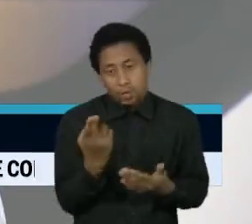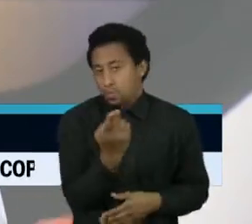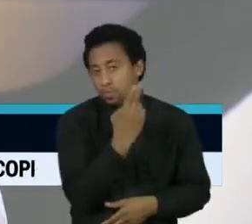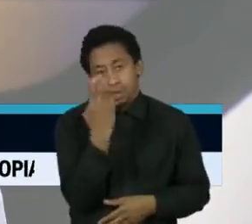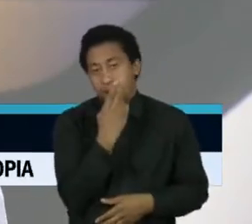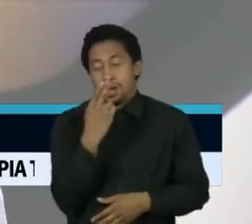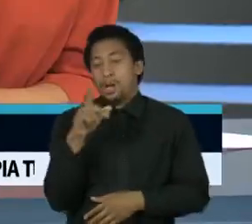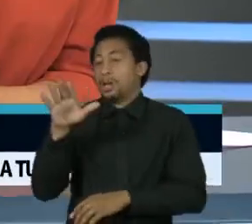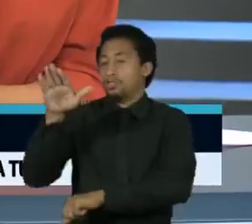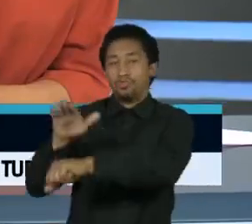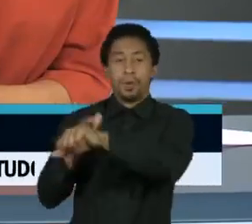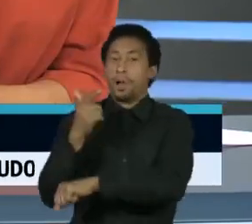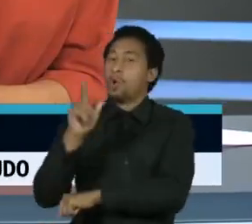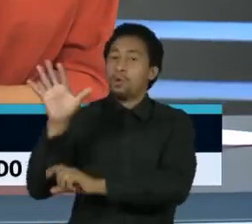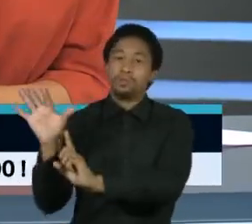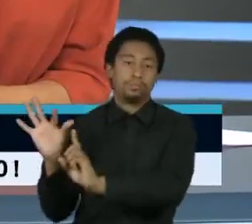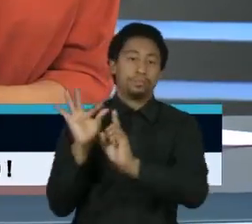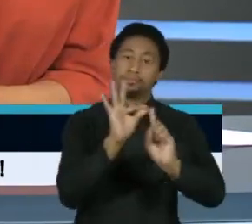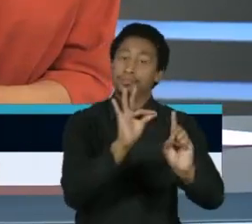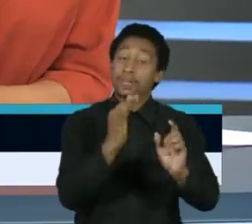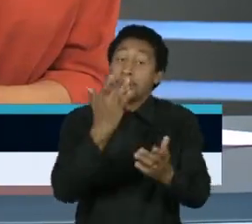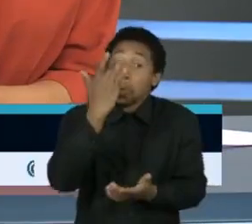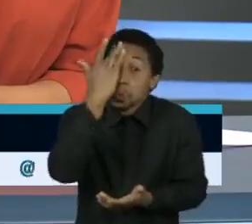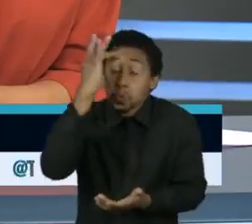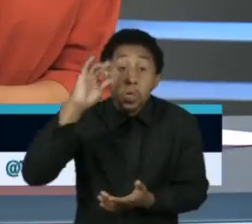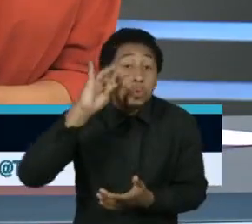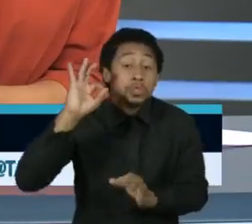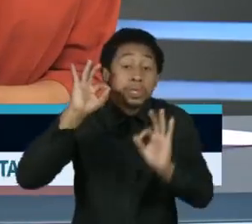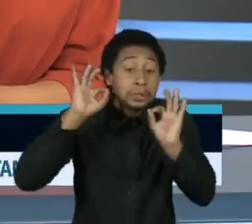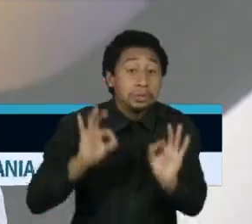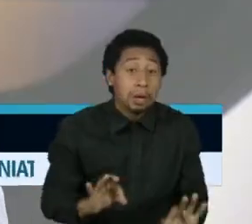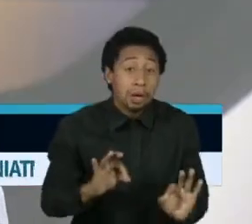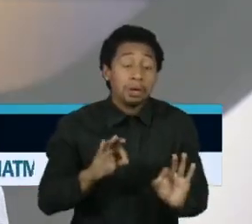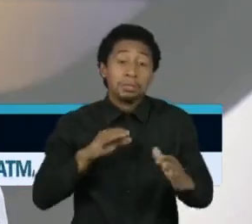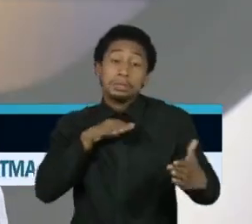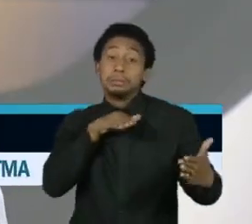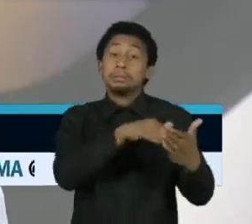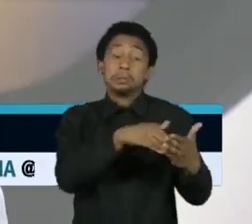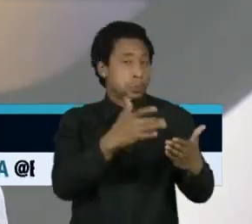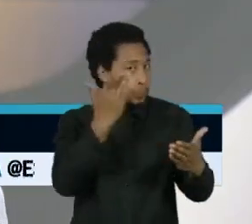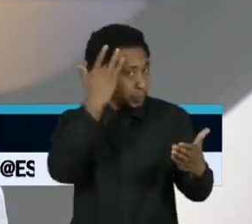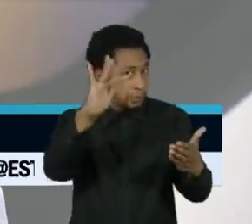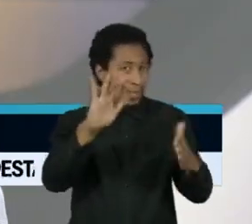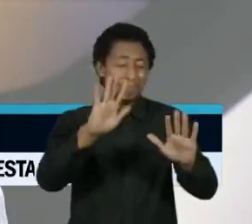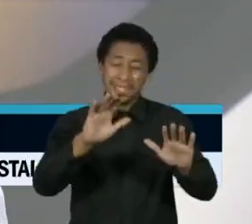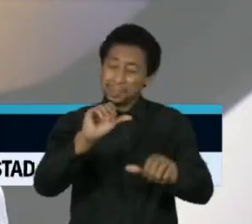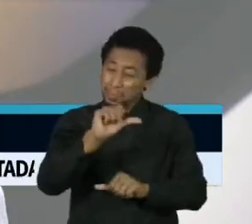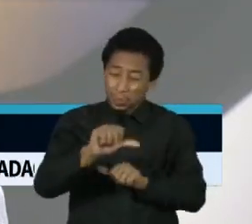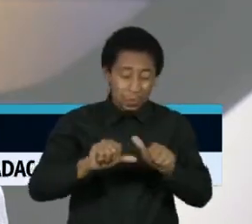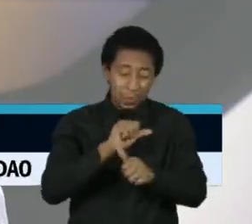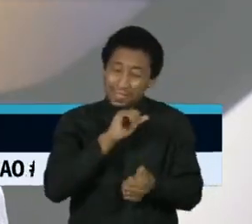Eu não sei qual é essa data, mas pelo que está se mostrando, pouca mudança até lá.